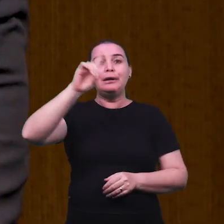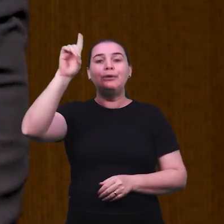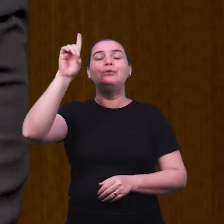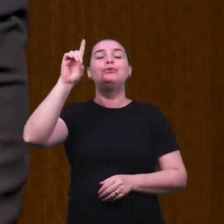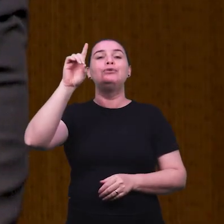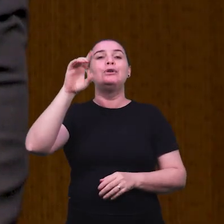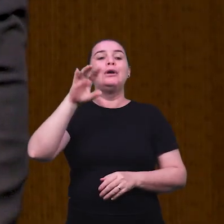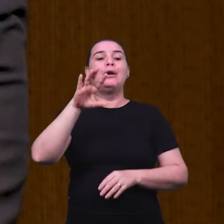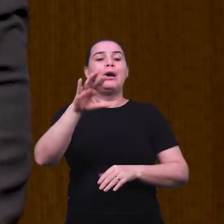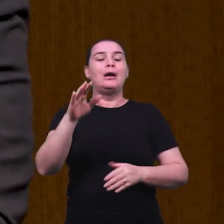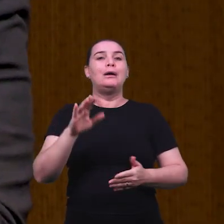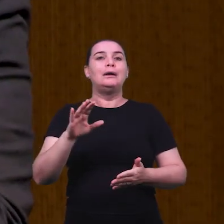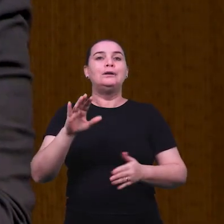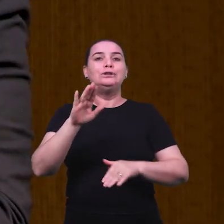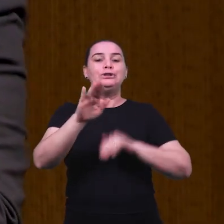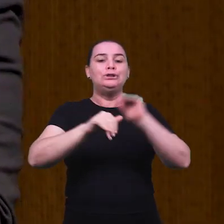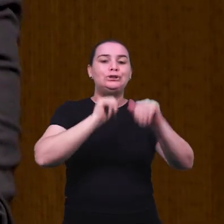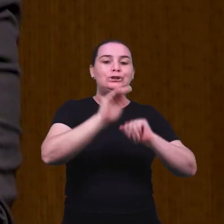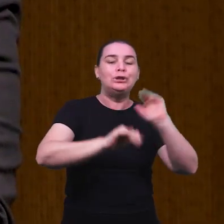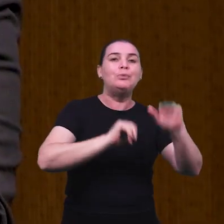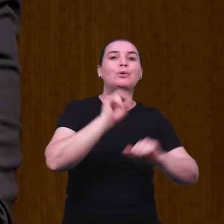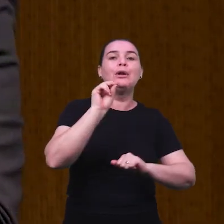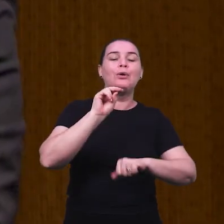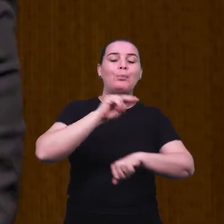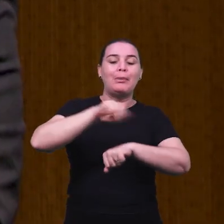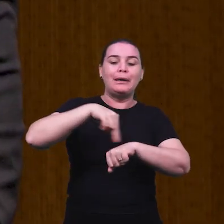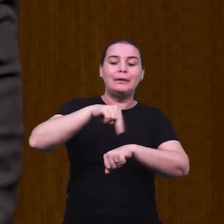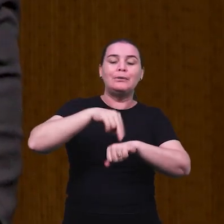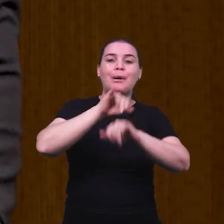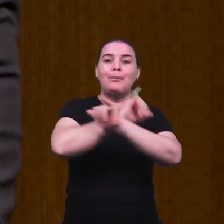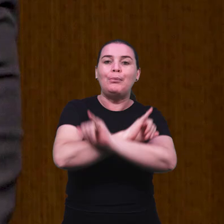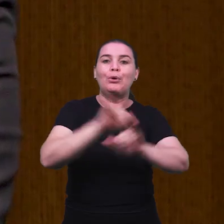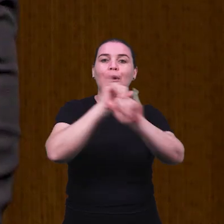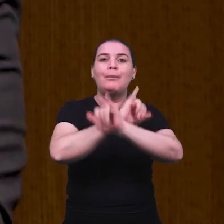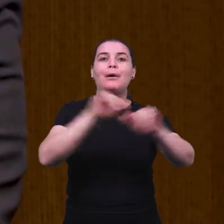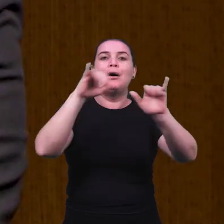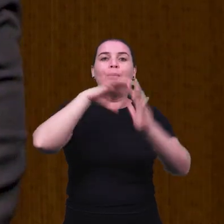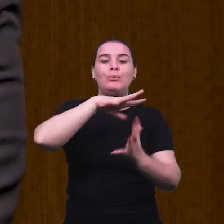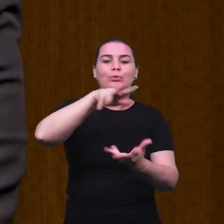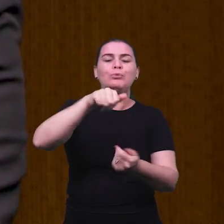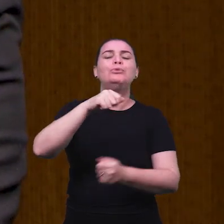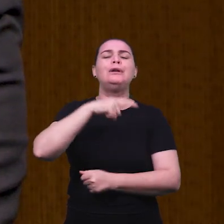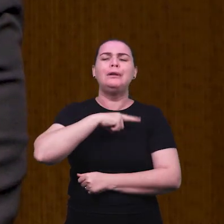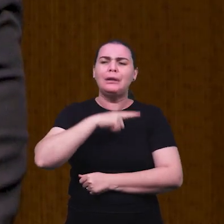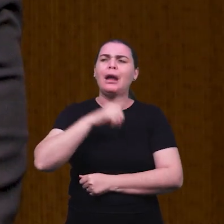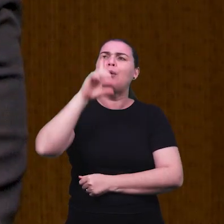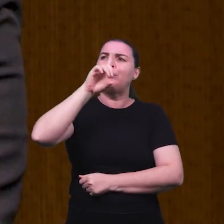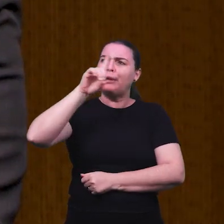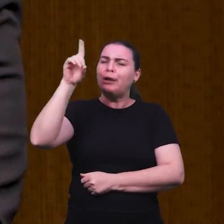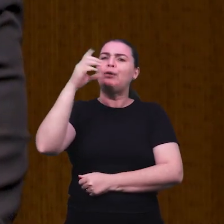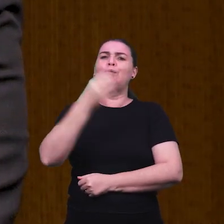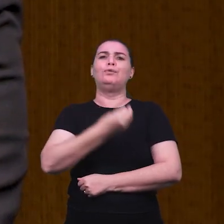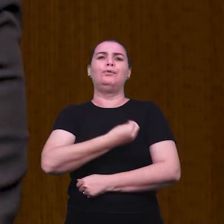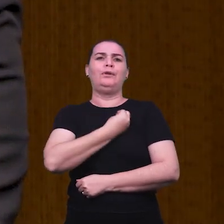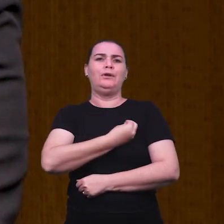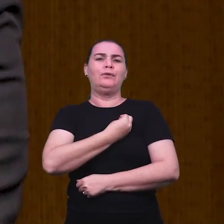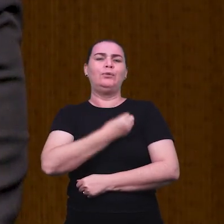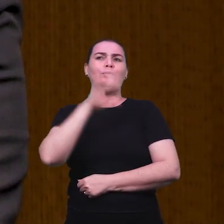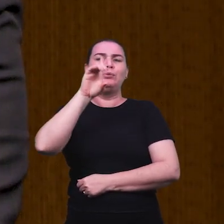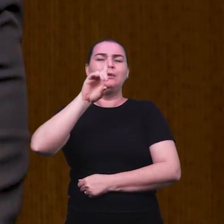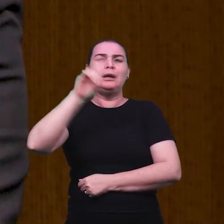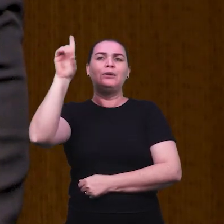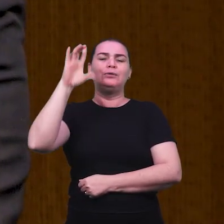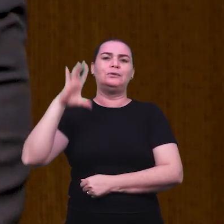nação para proclamar ao mundo, com a missão de dizer ao mundo que há um Deus vivo, há um Deus salvador,